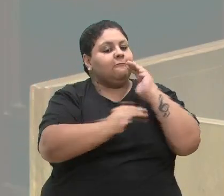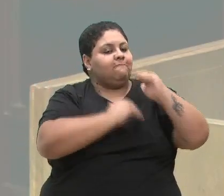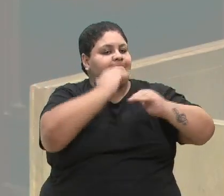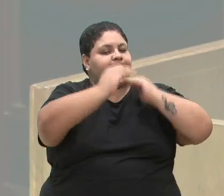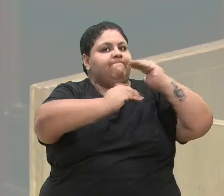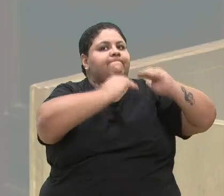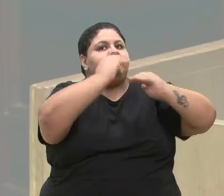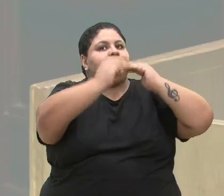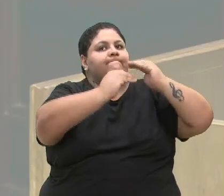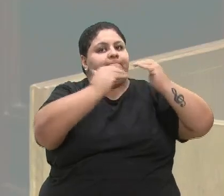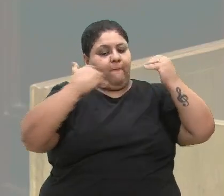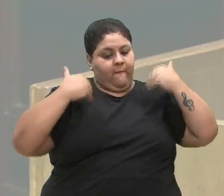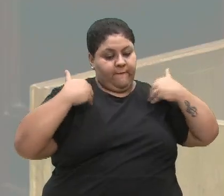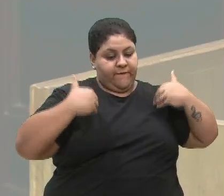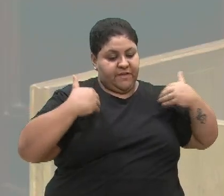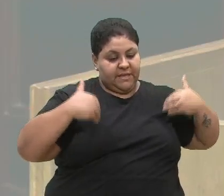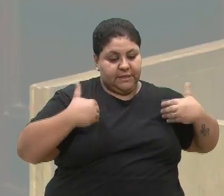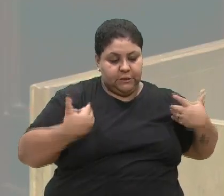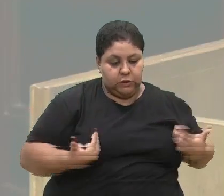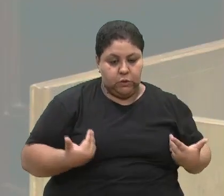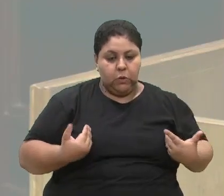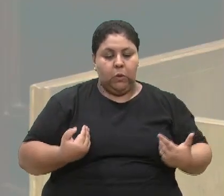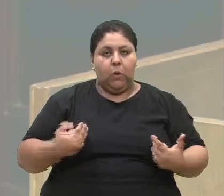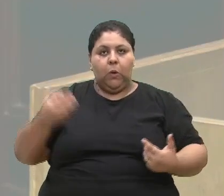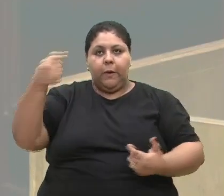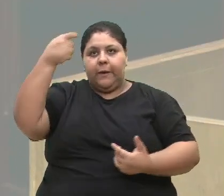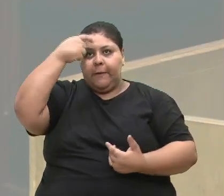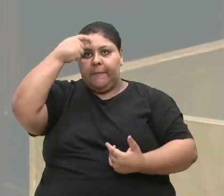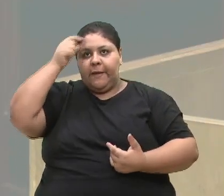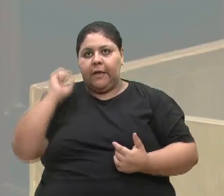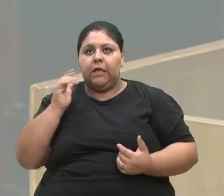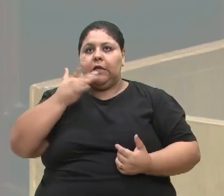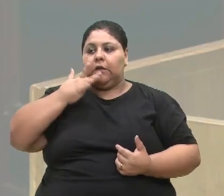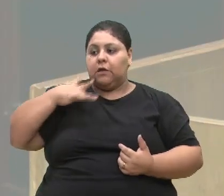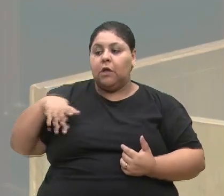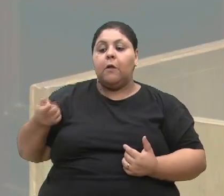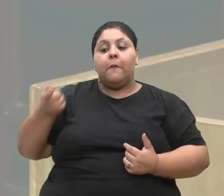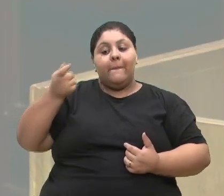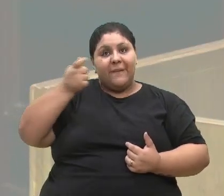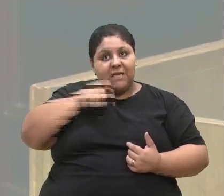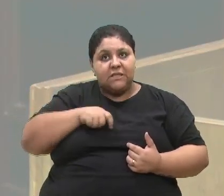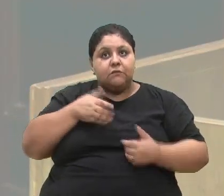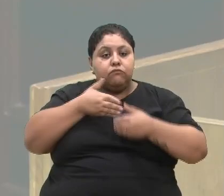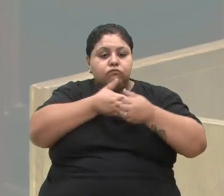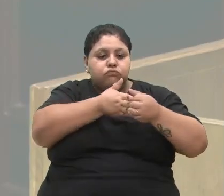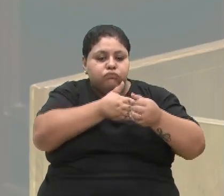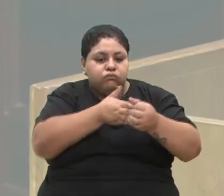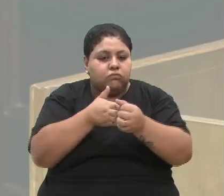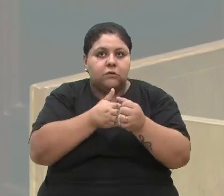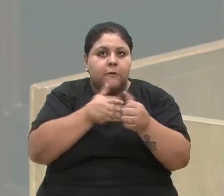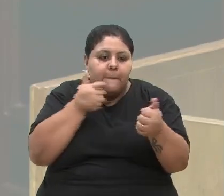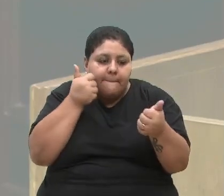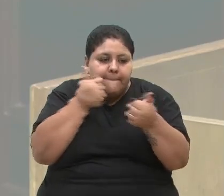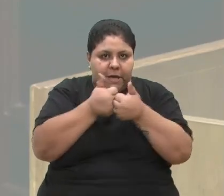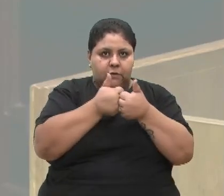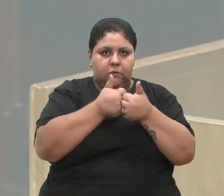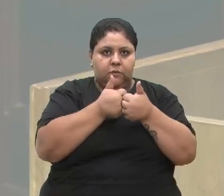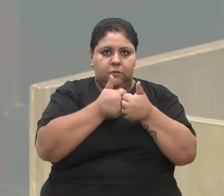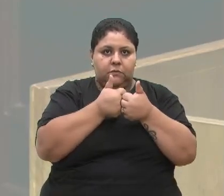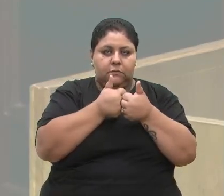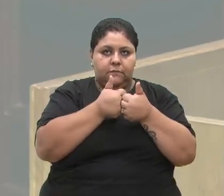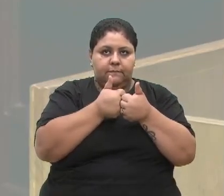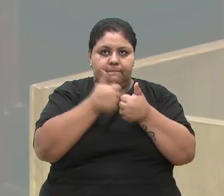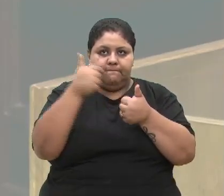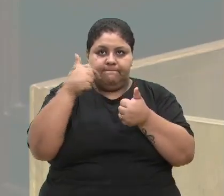desenvolvimento físico e mental das crianças precisam ser acompanhados de muito perto. E